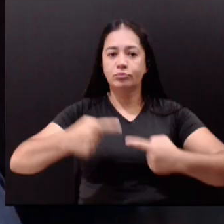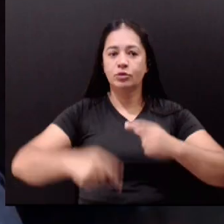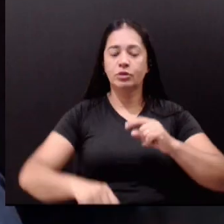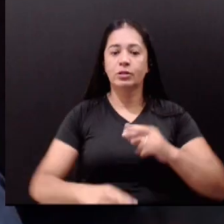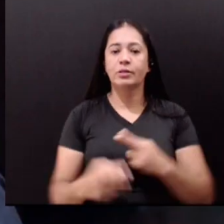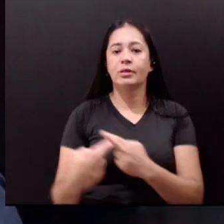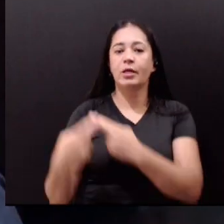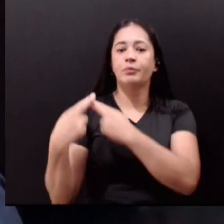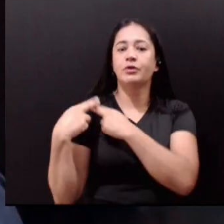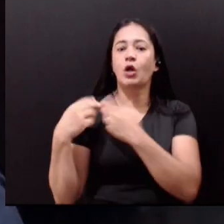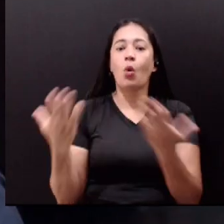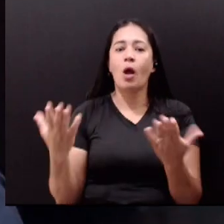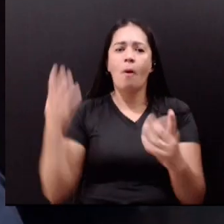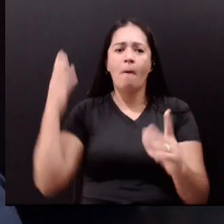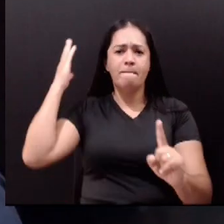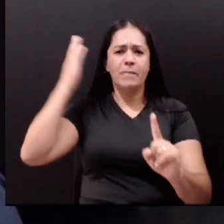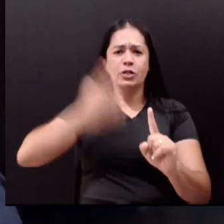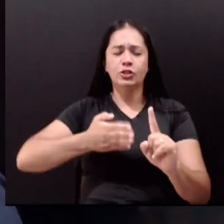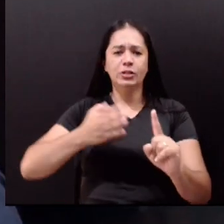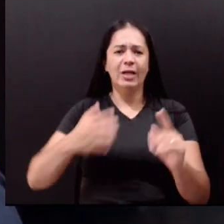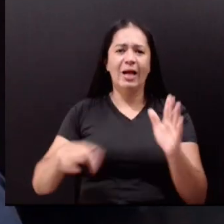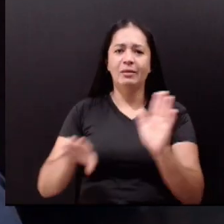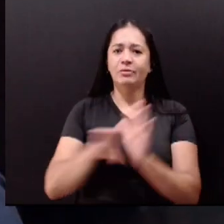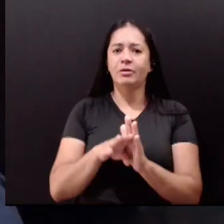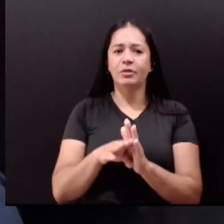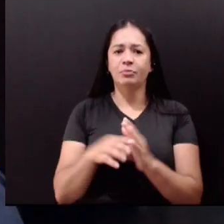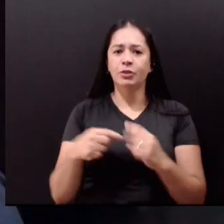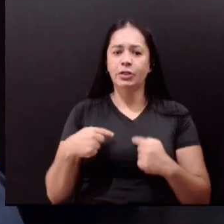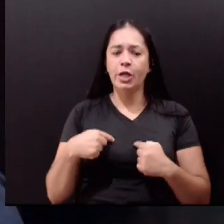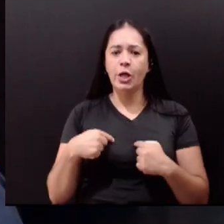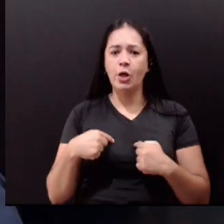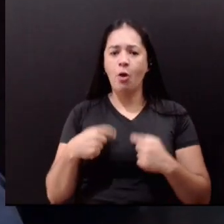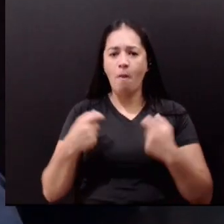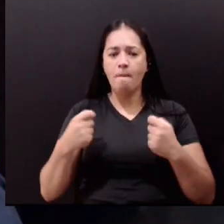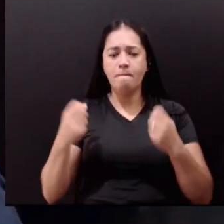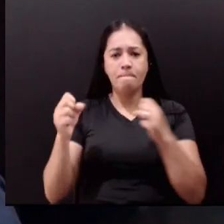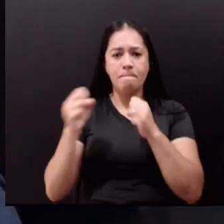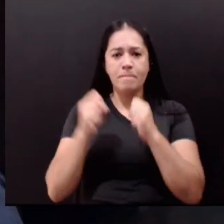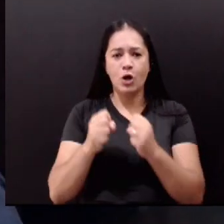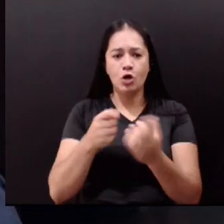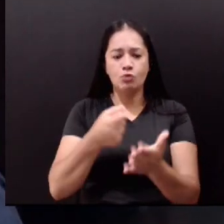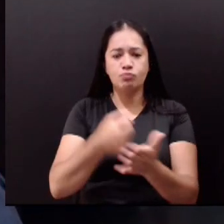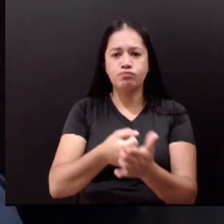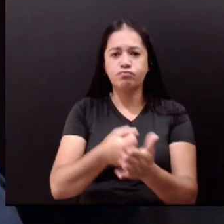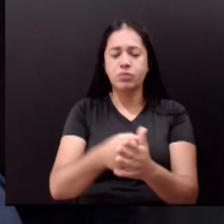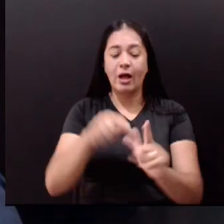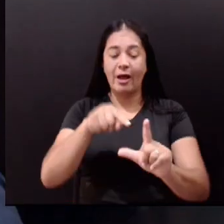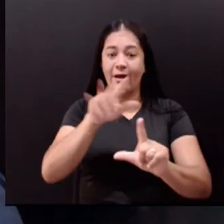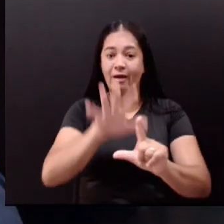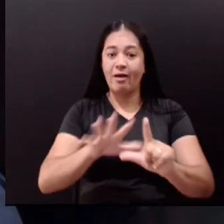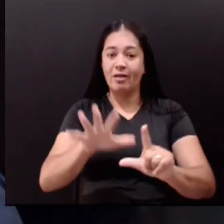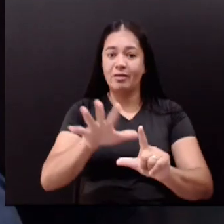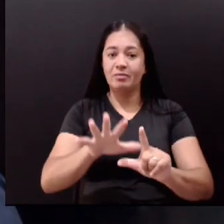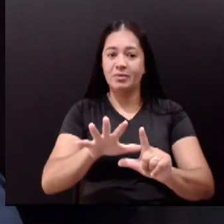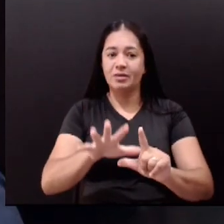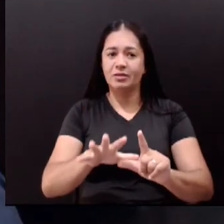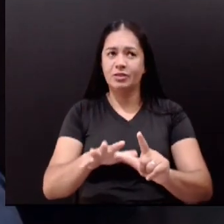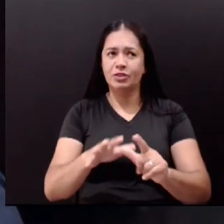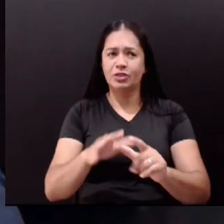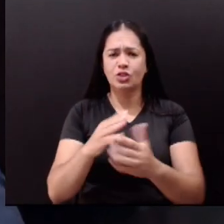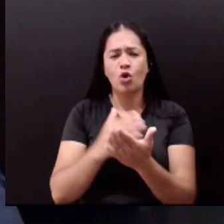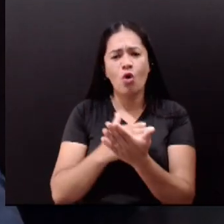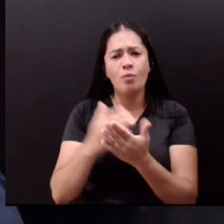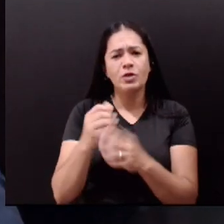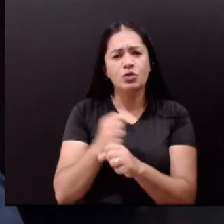objetiva, até que ponto eu posso efetivamente penalizar aquela plataforma digital. Acho que no começo do ano, no final do ano passado,